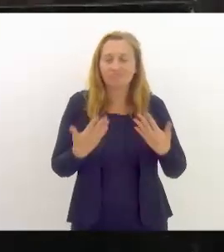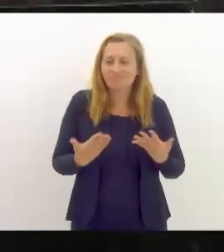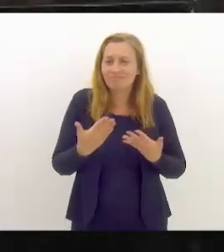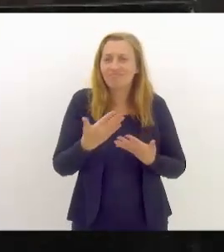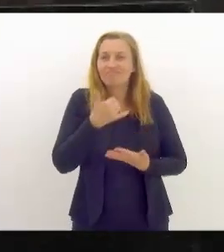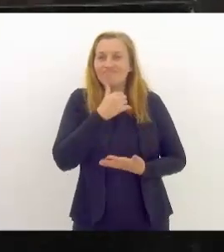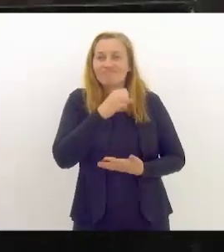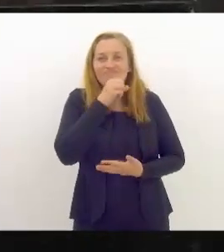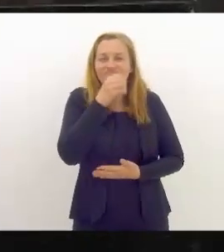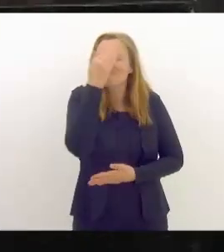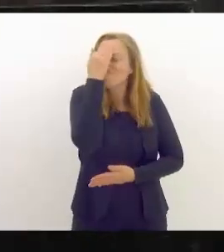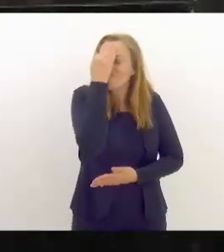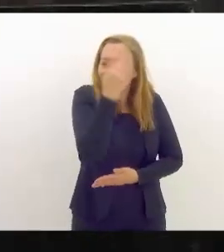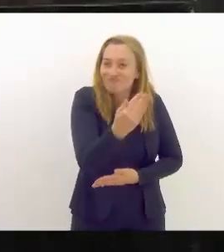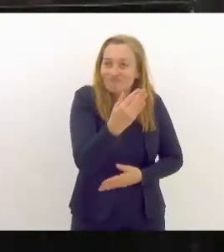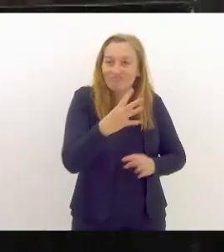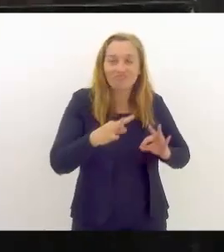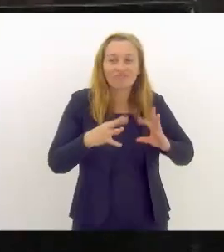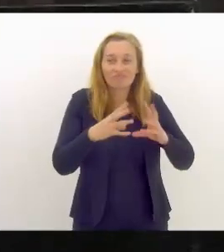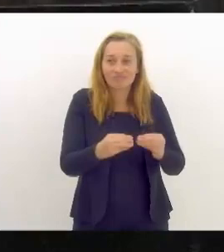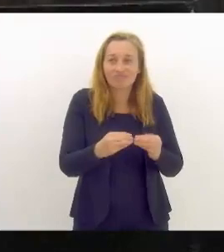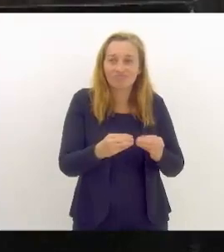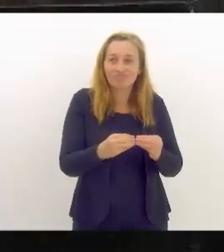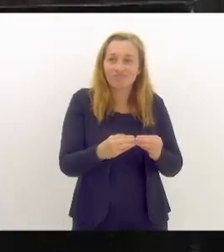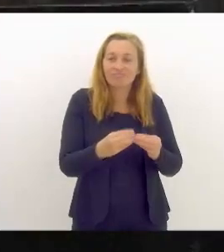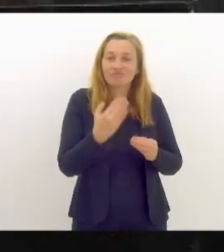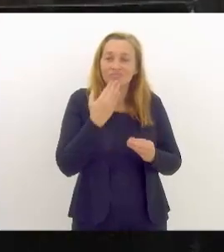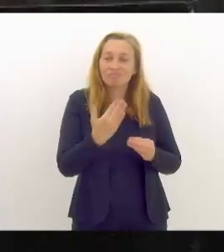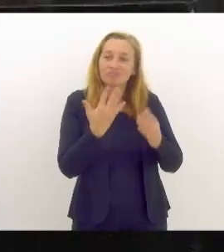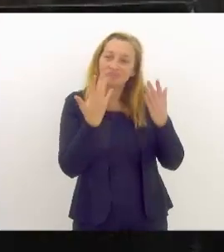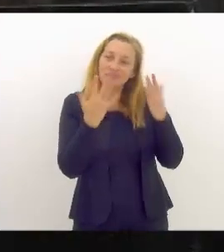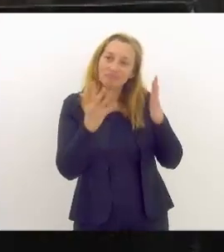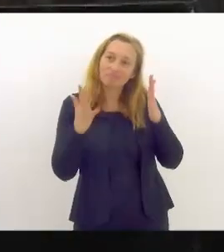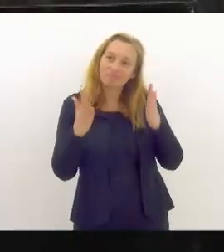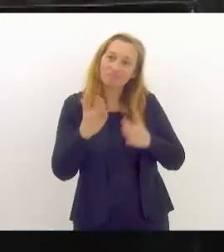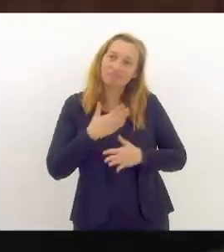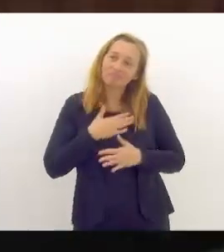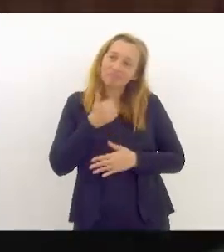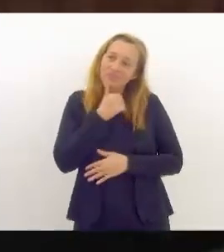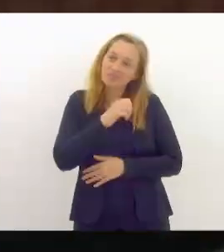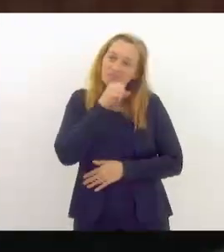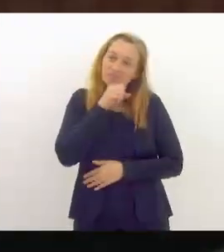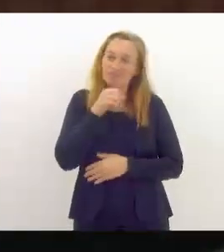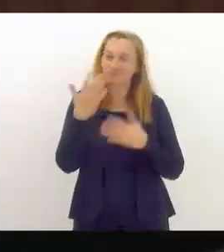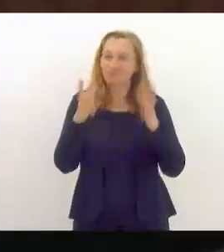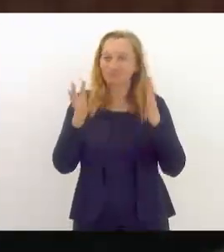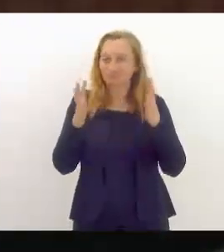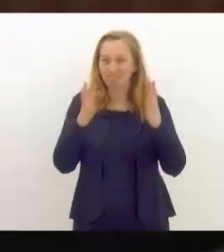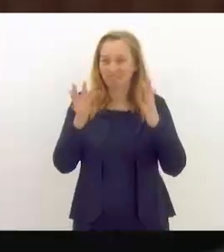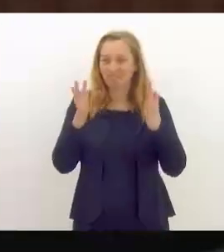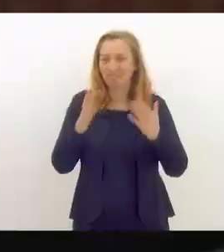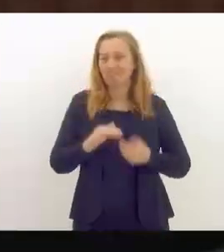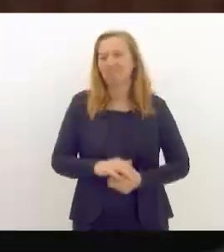por tanto e eu sem dúvida nenhuma eu queria pedir uma salva de palmas essencial para minha mãe